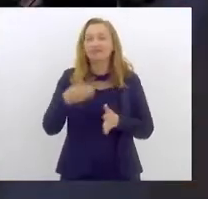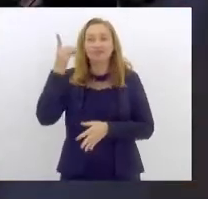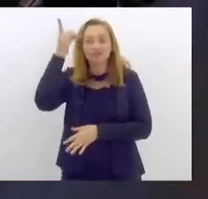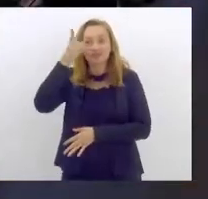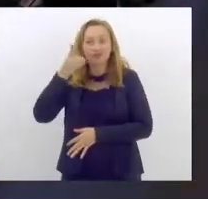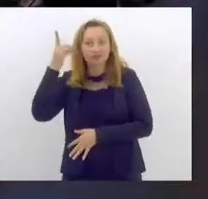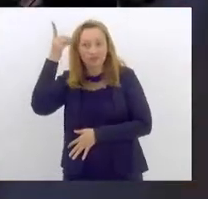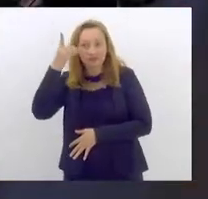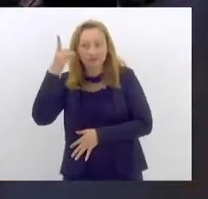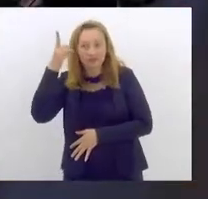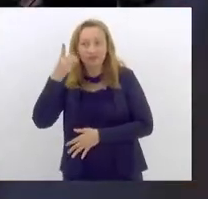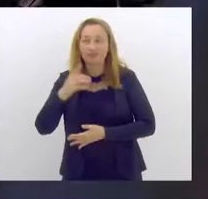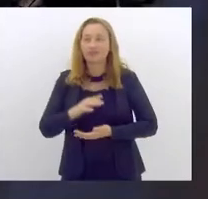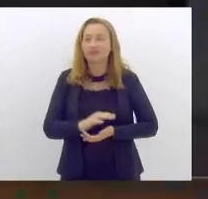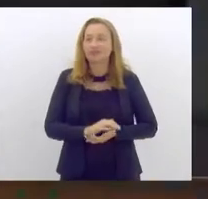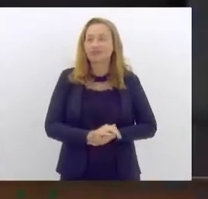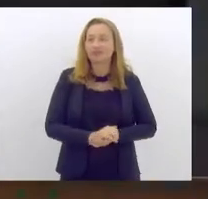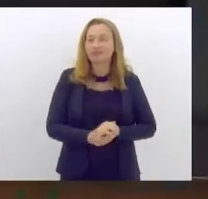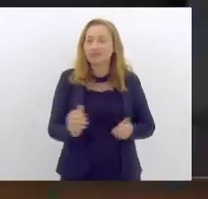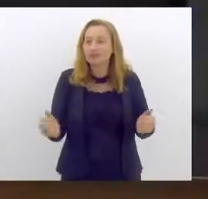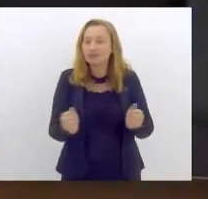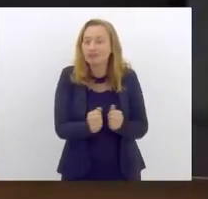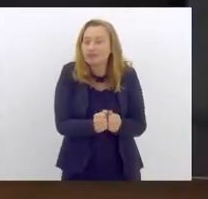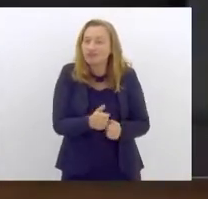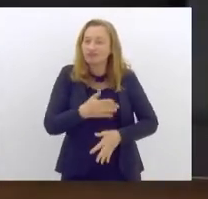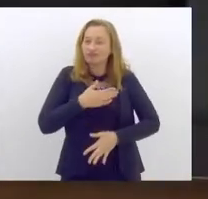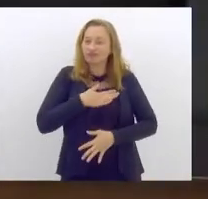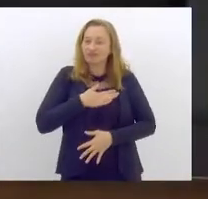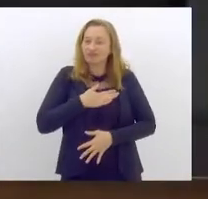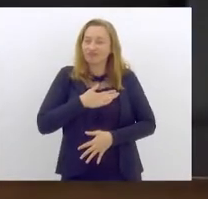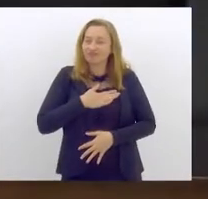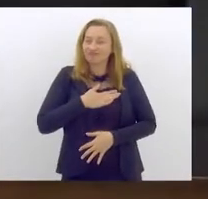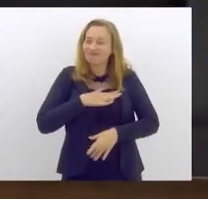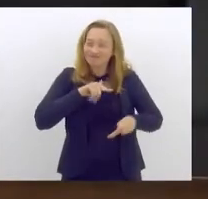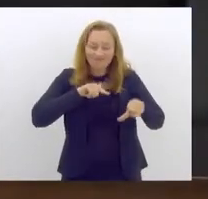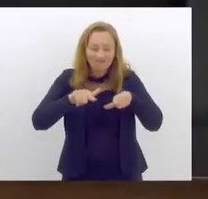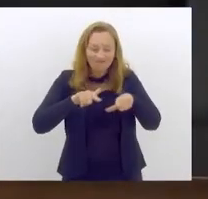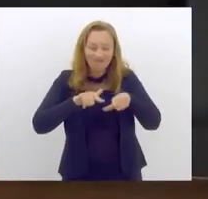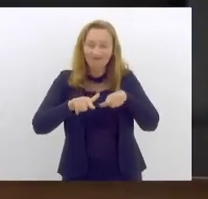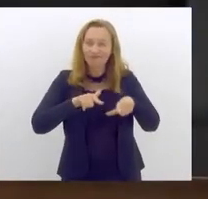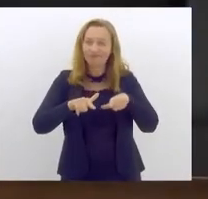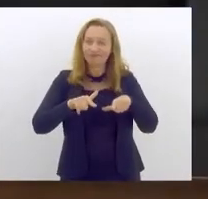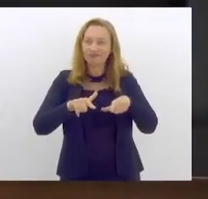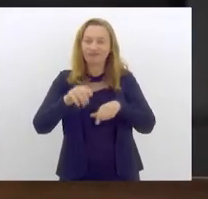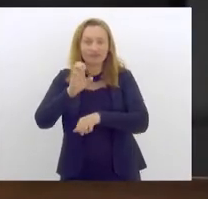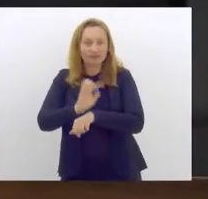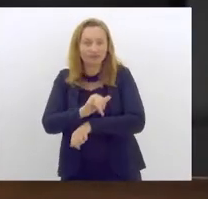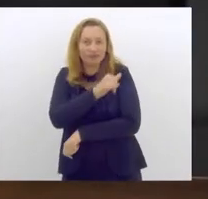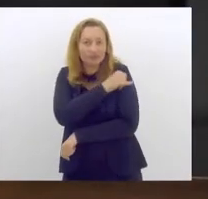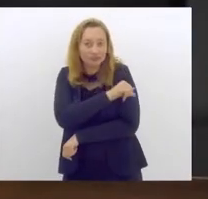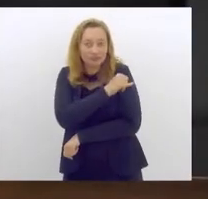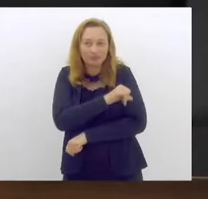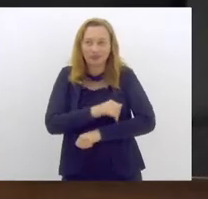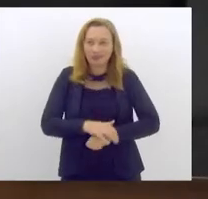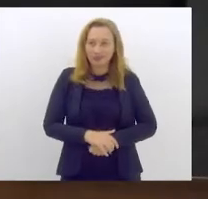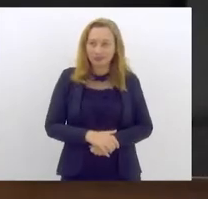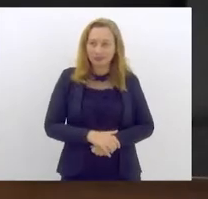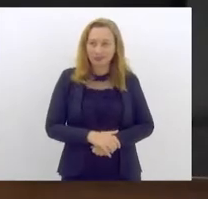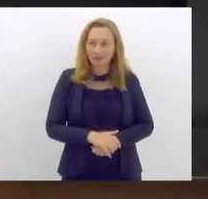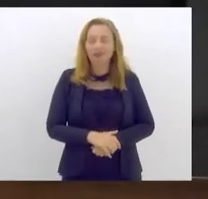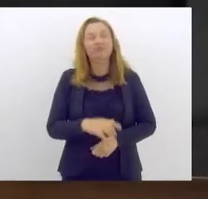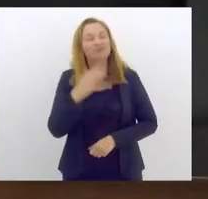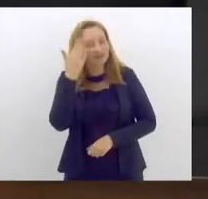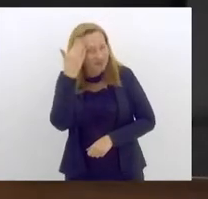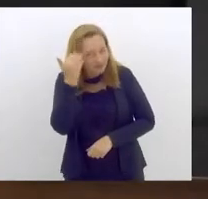que tem junto comigo feita esse trabalho no estado do Rio de Janeiro né a gente